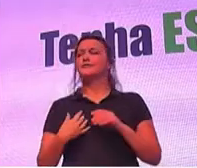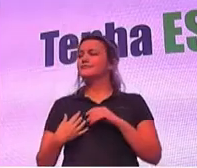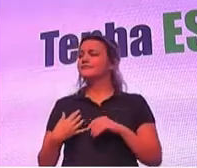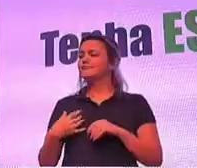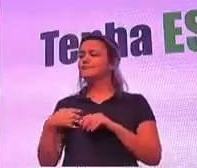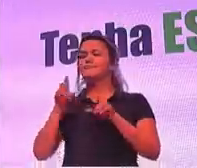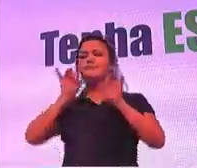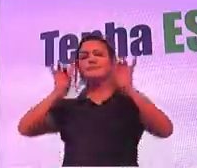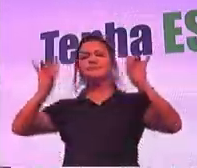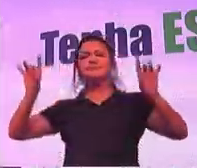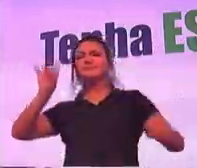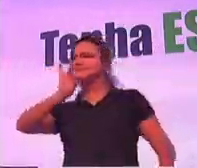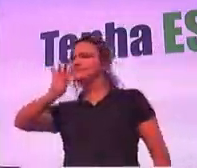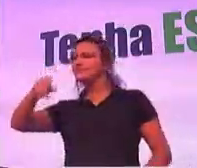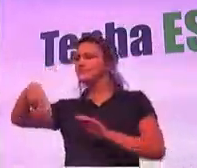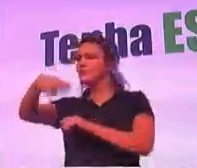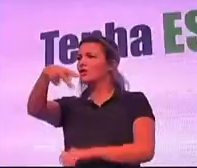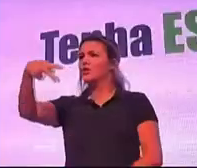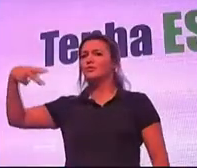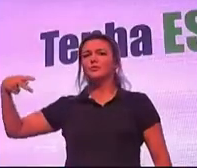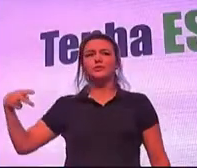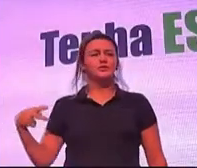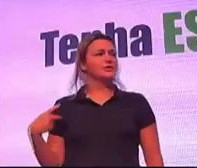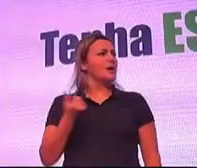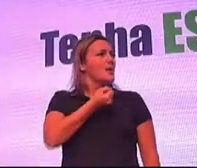aqui, gente? Cadê o microfone?